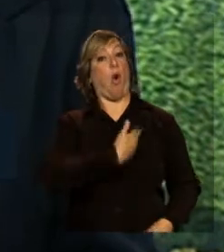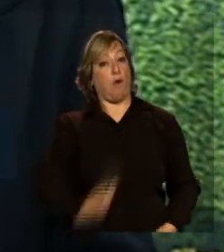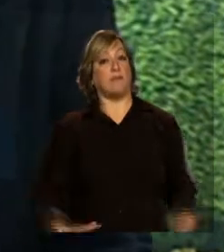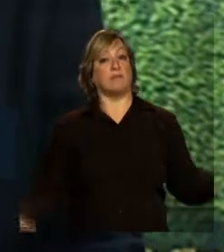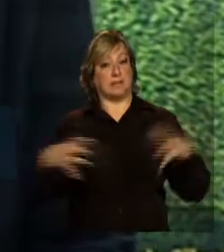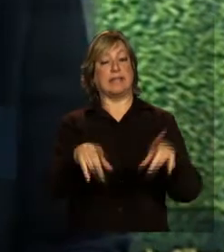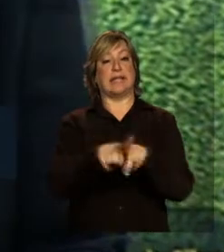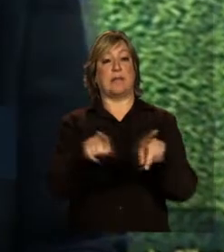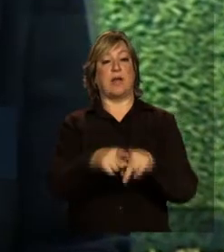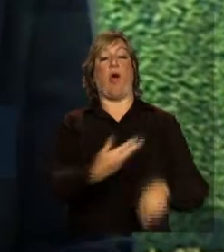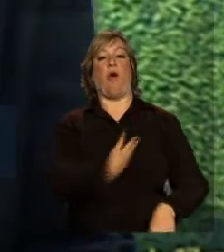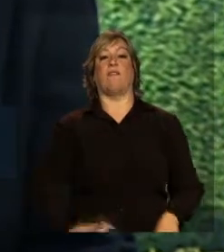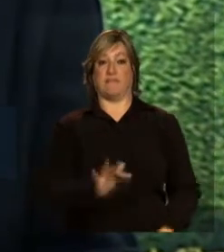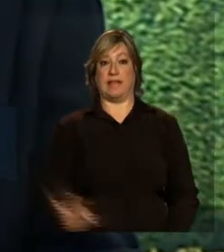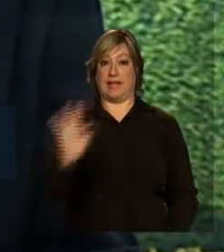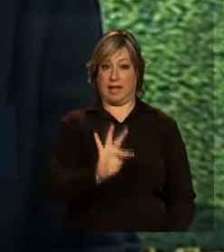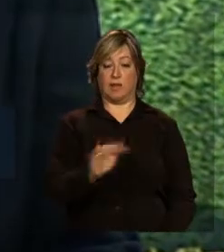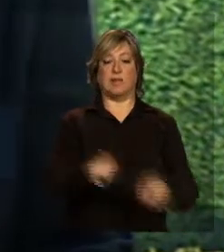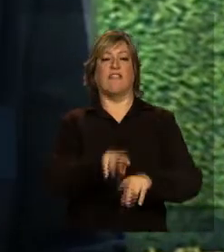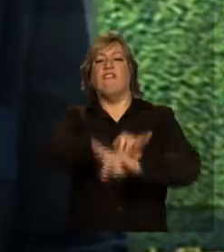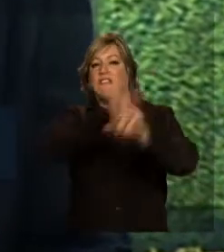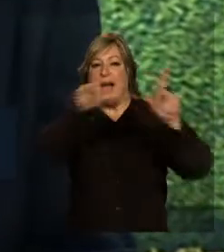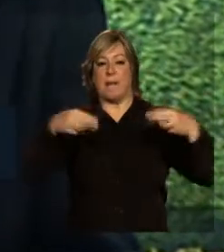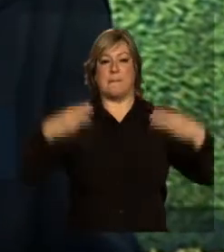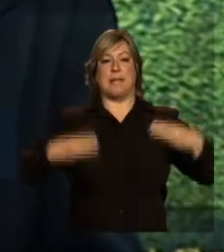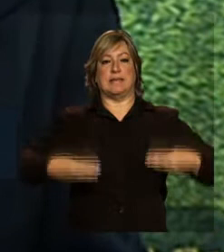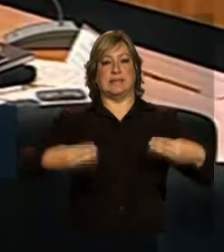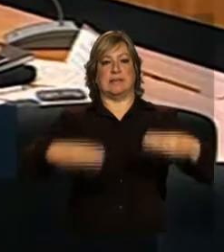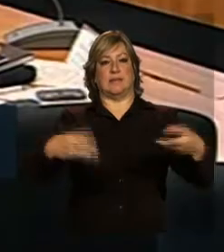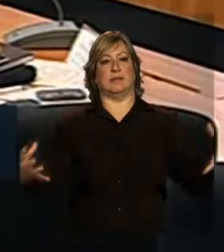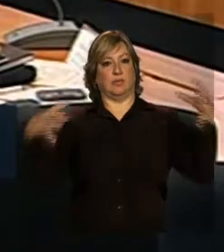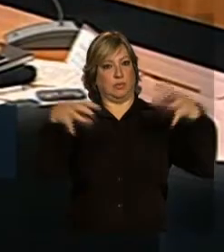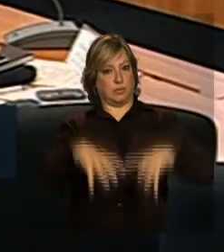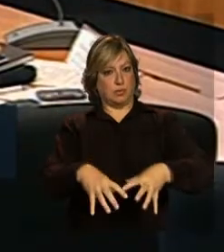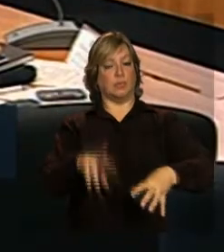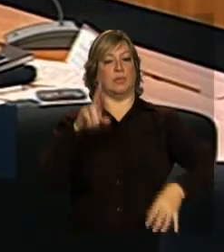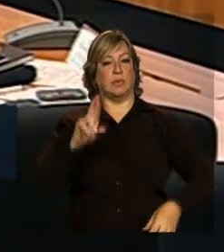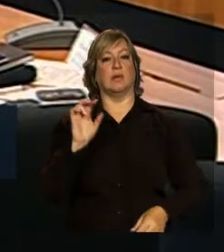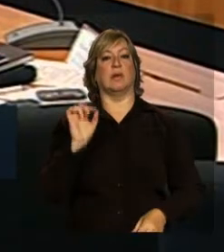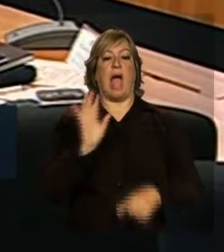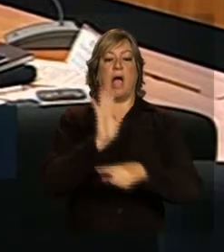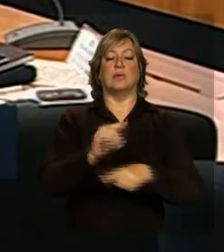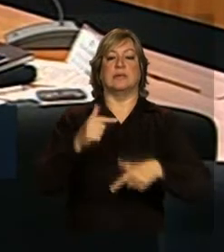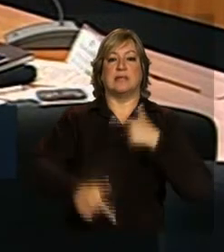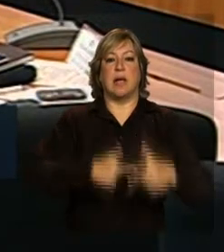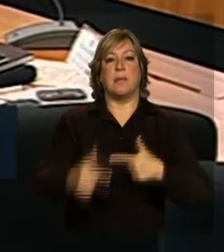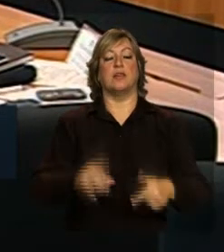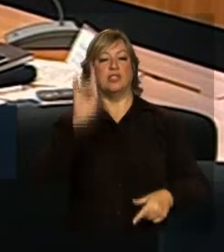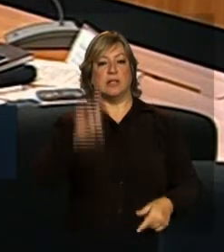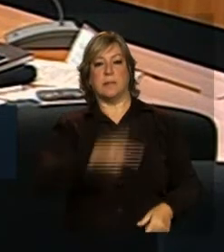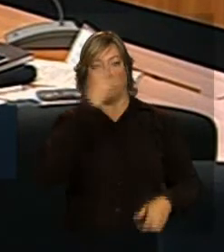governo, do governo federal, de vários ministérios, pastas que atuam pelos direitos das pessoas com deficiência